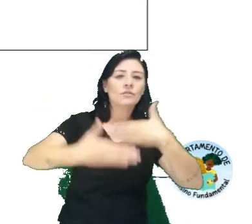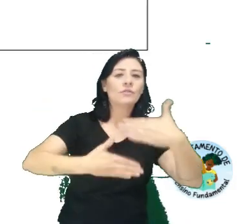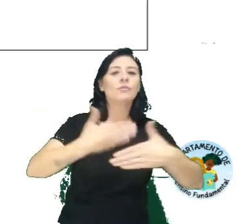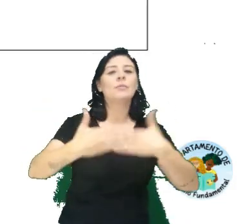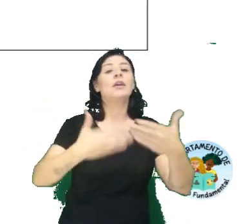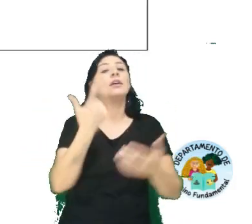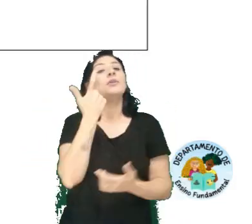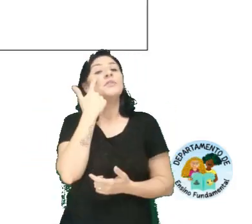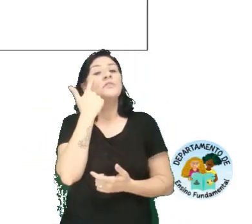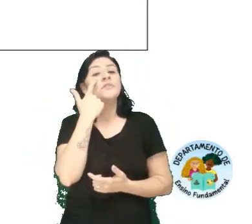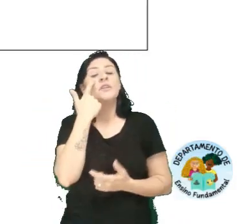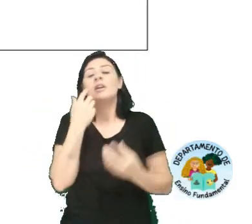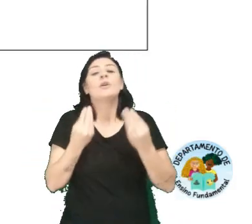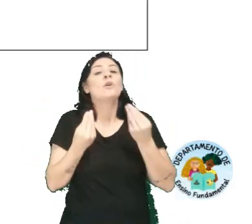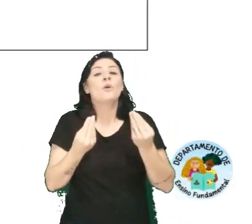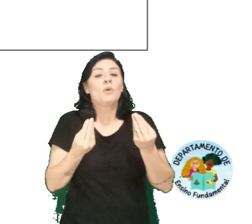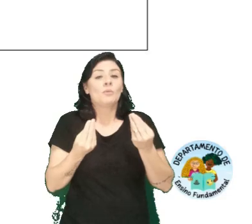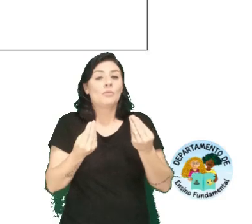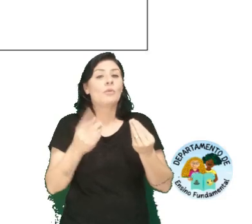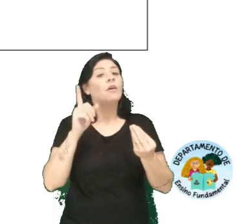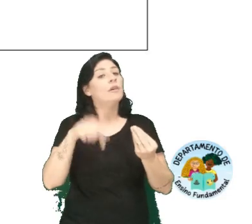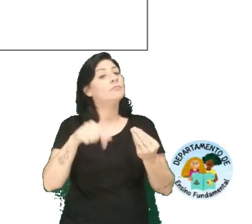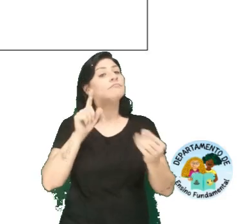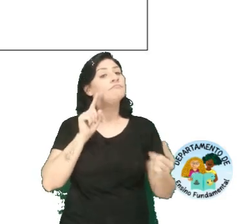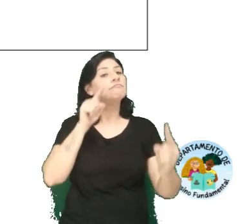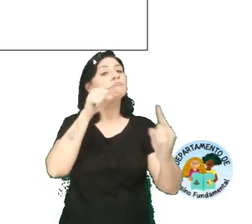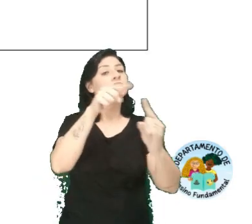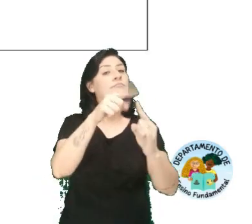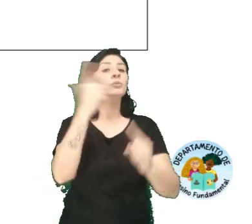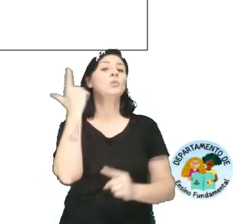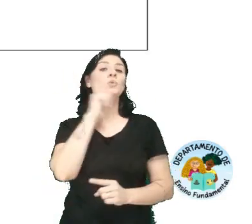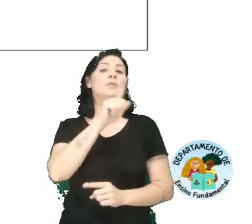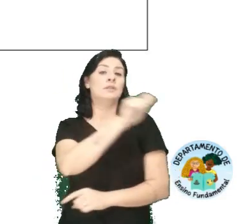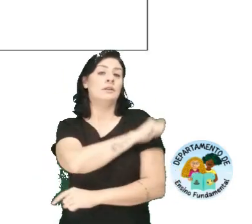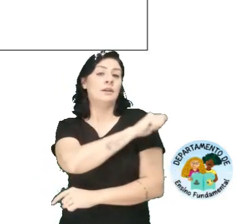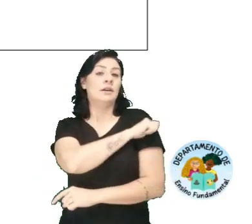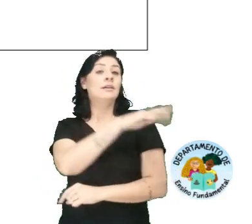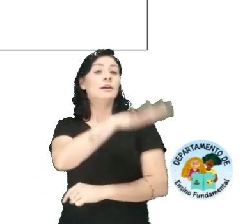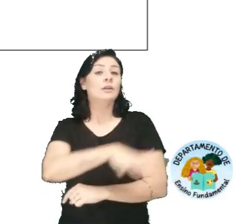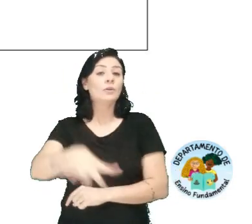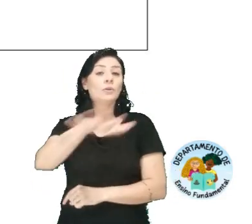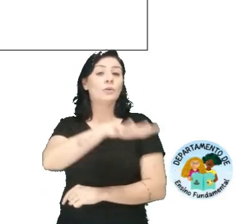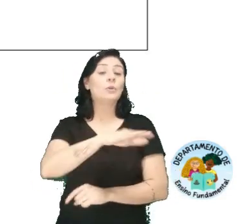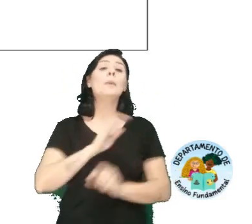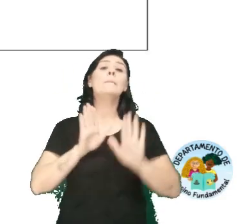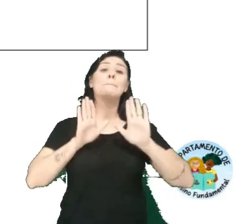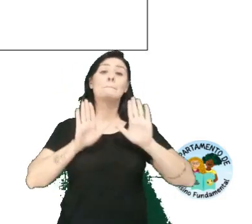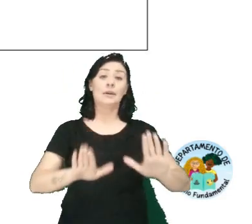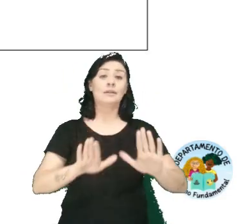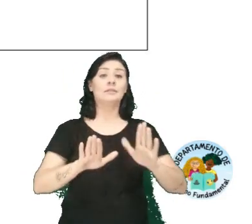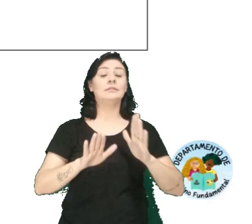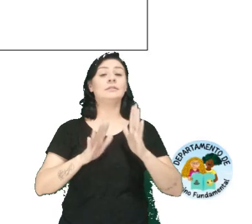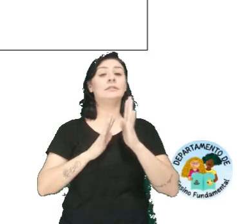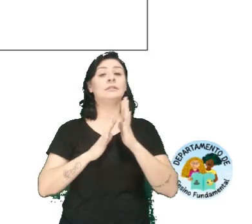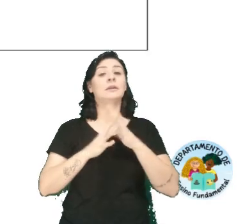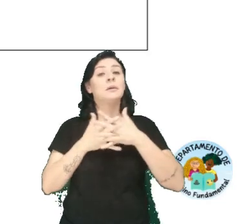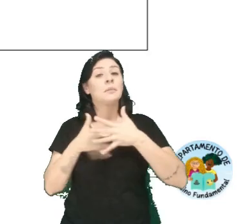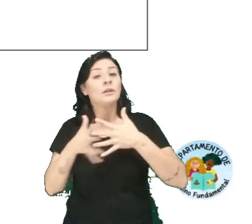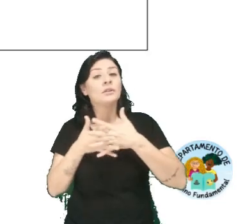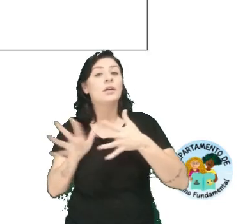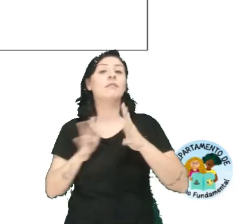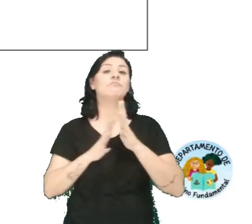irá desenvolver. Tem a finalidade de atingir com os seus estudantes. Porém, o plano de aula, o planejamento, ele